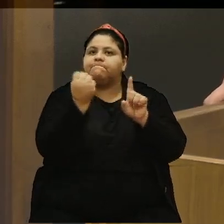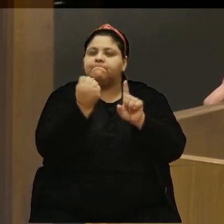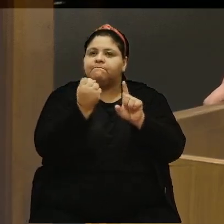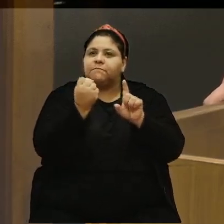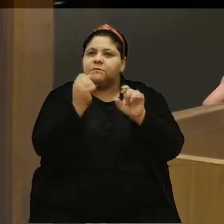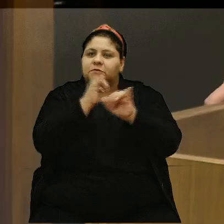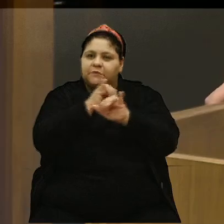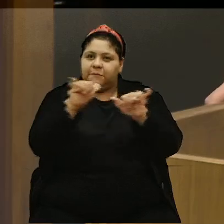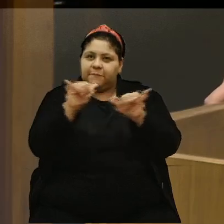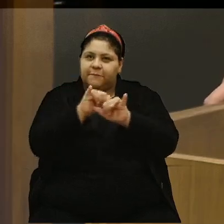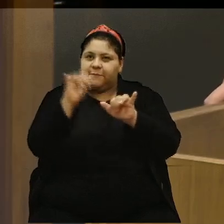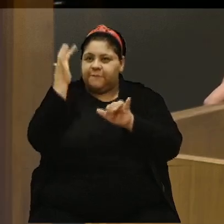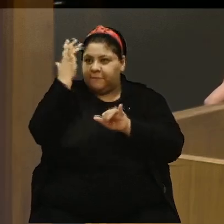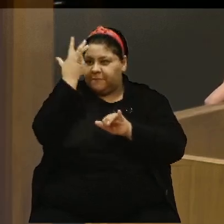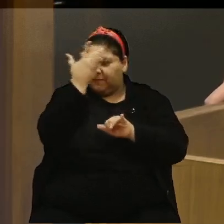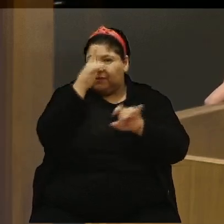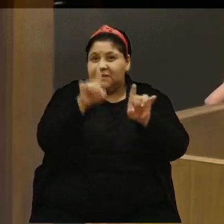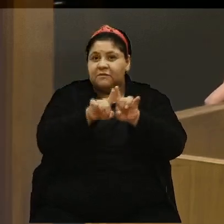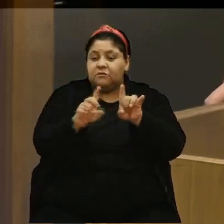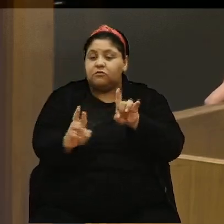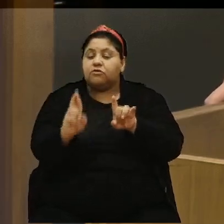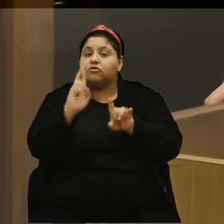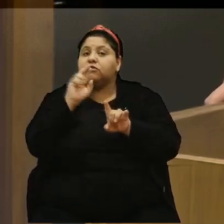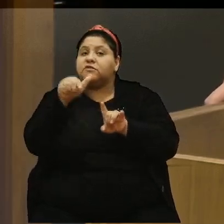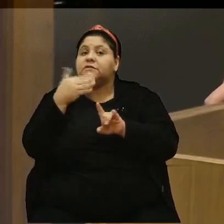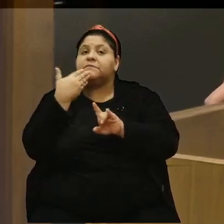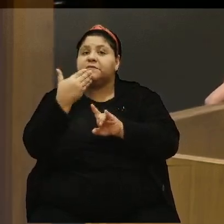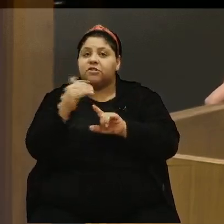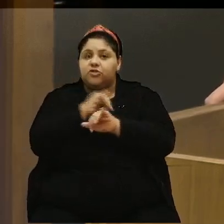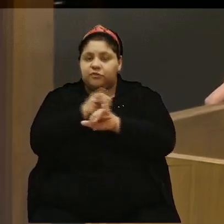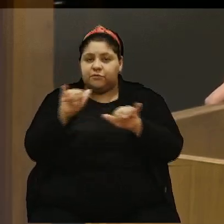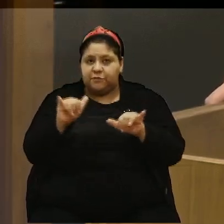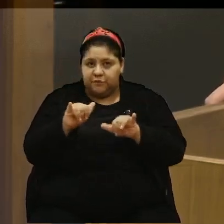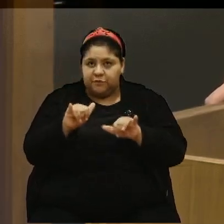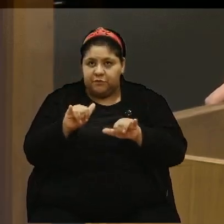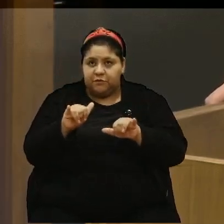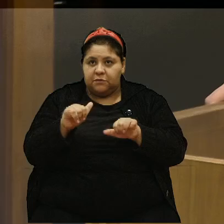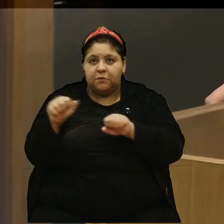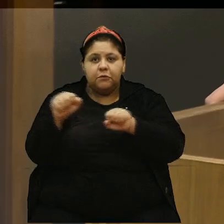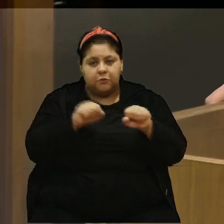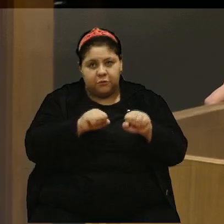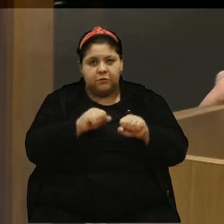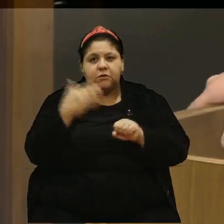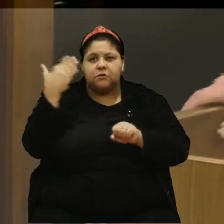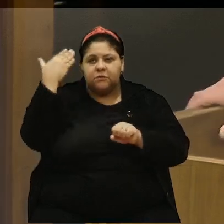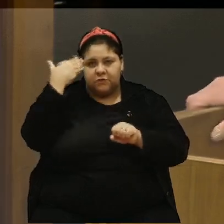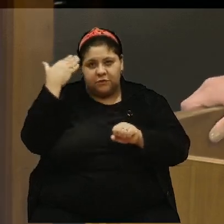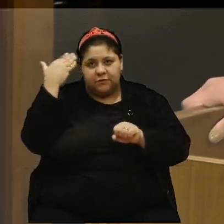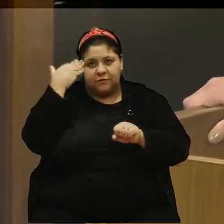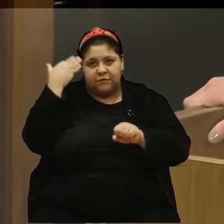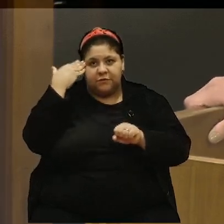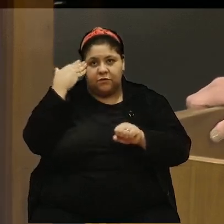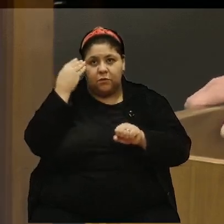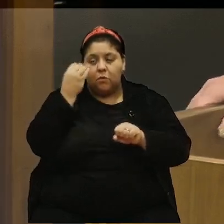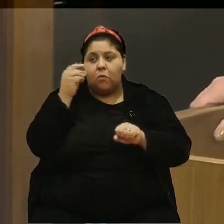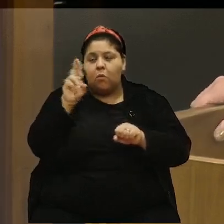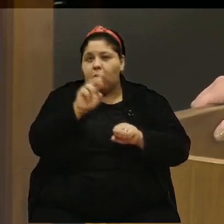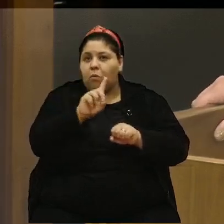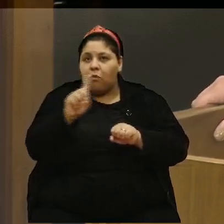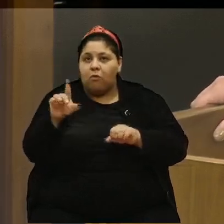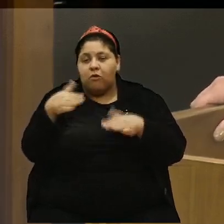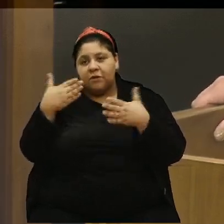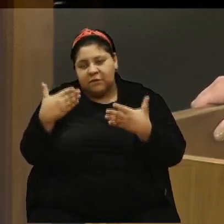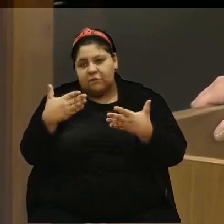saúde mental. E tendo a resposta desse pedido de informações, nós vamos poder saber se estarão ou não.